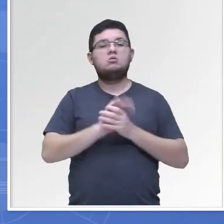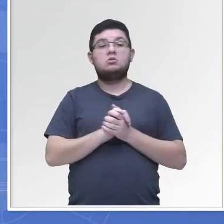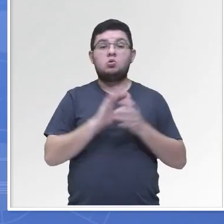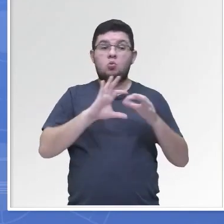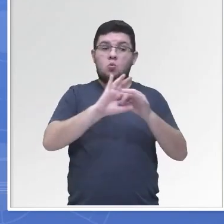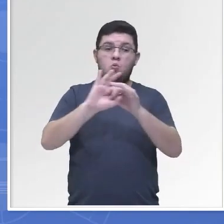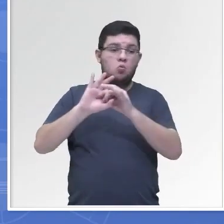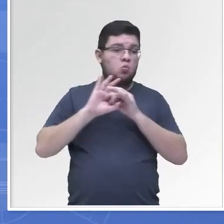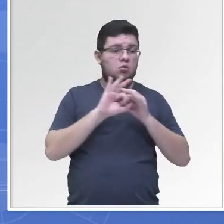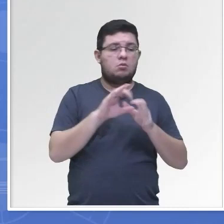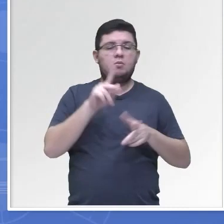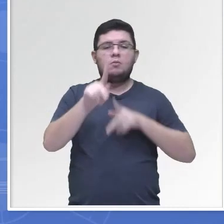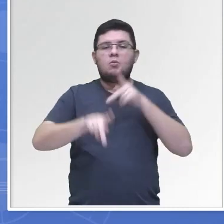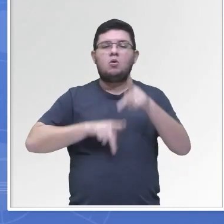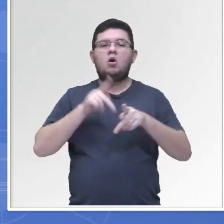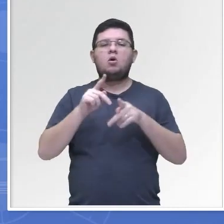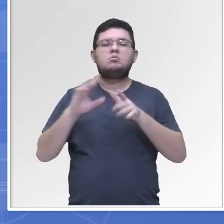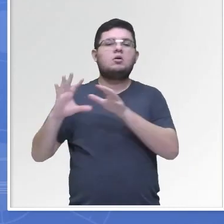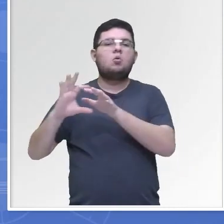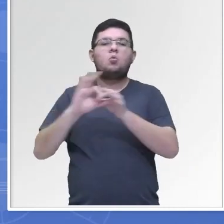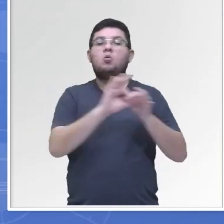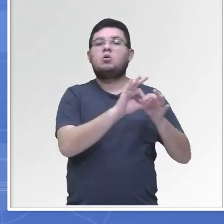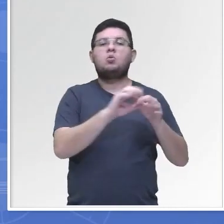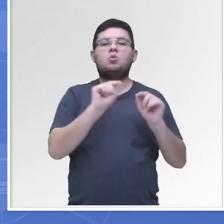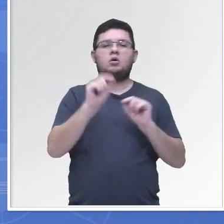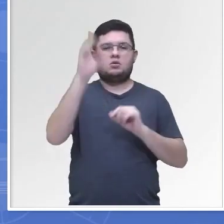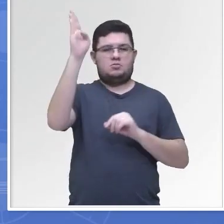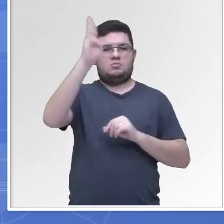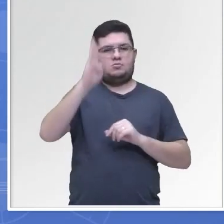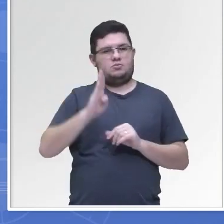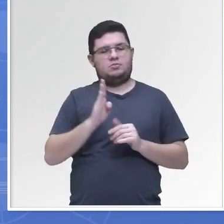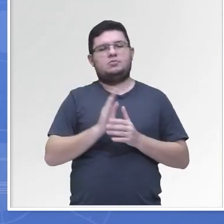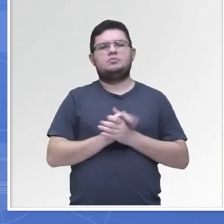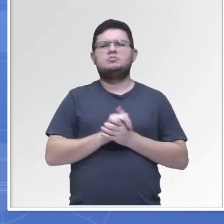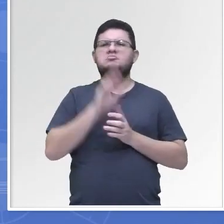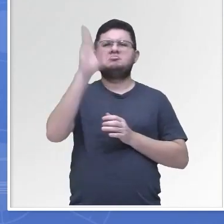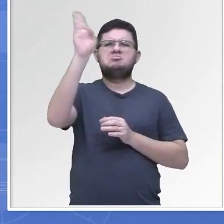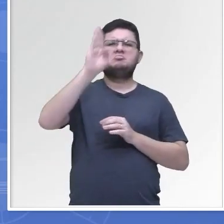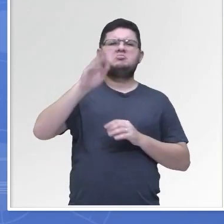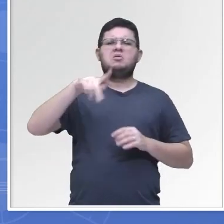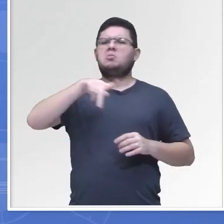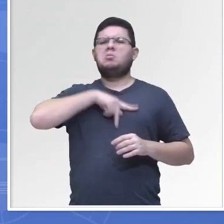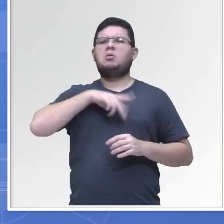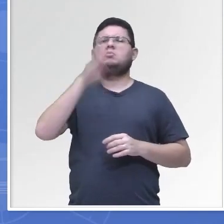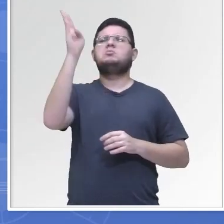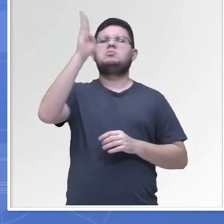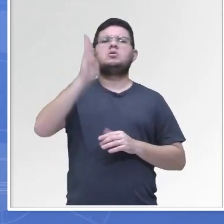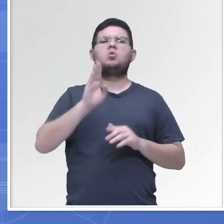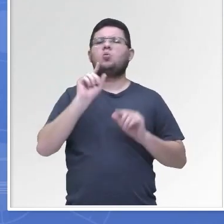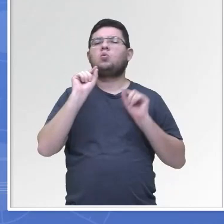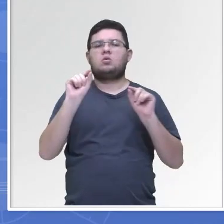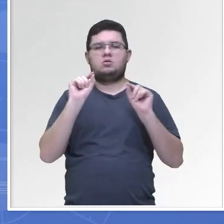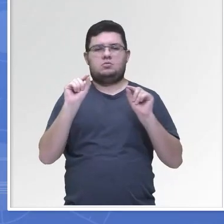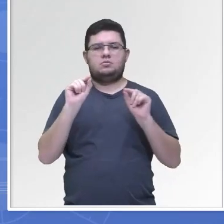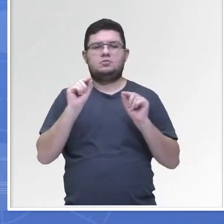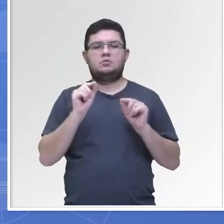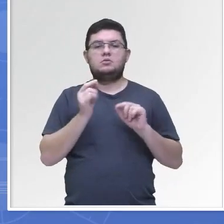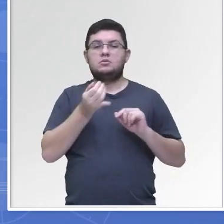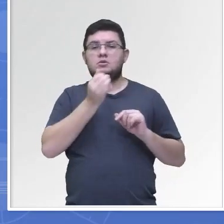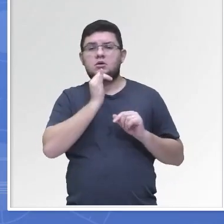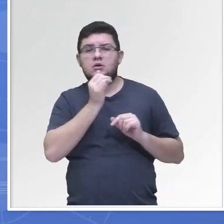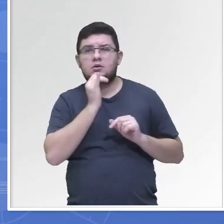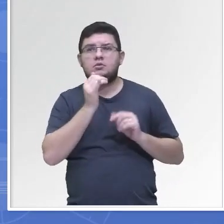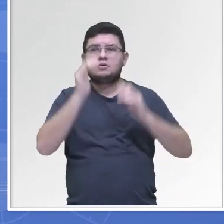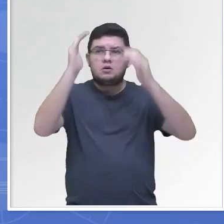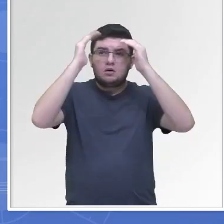pessoas para o contexto do ser brasileiro. O que é ser brasileiro? não é? Naquele momento eu era súdito,